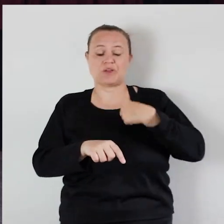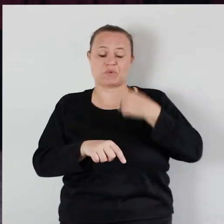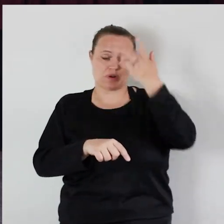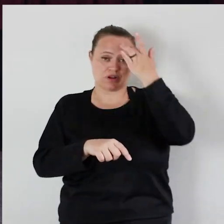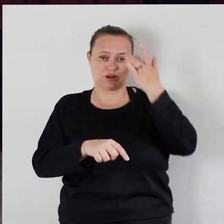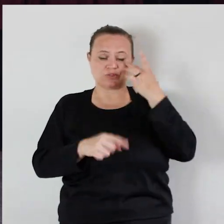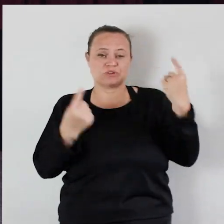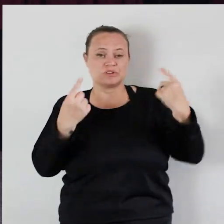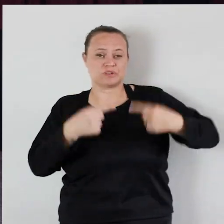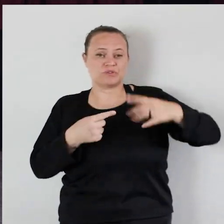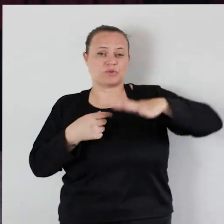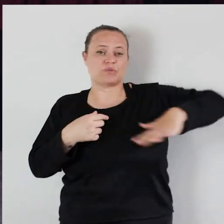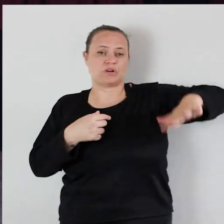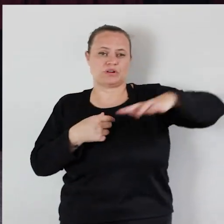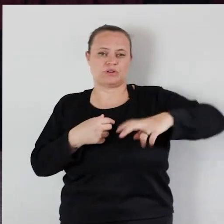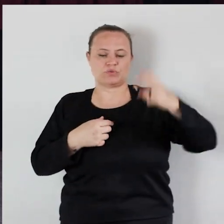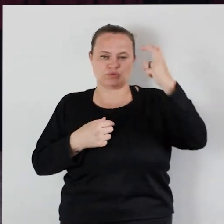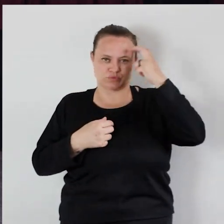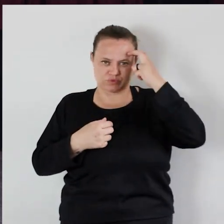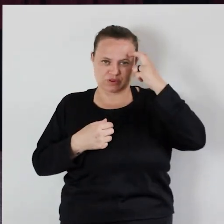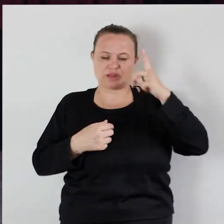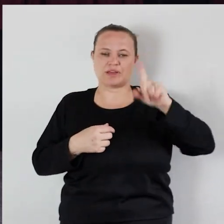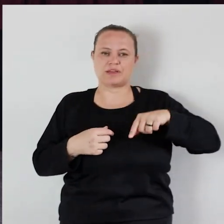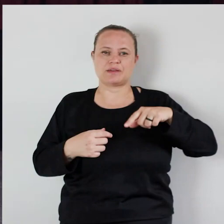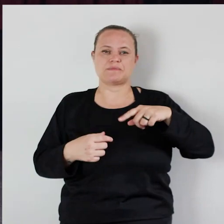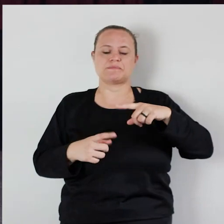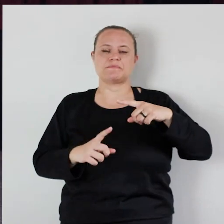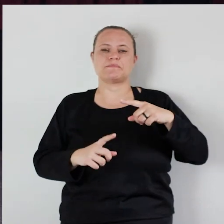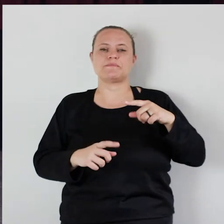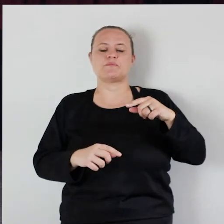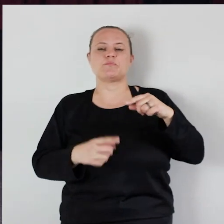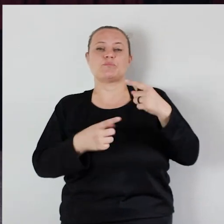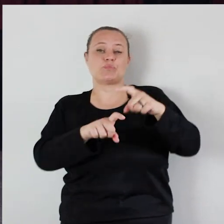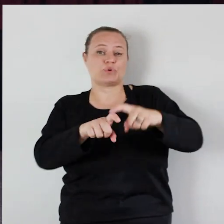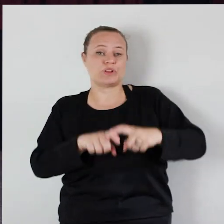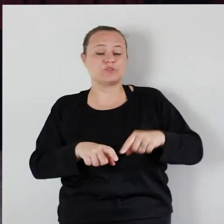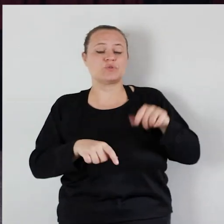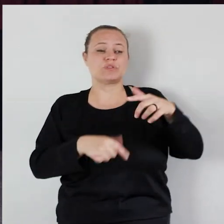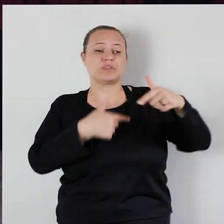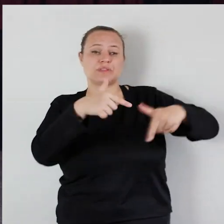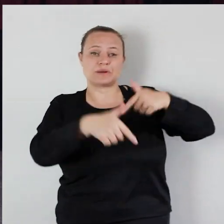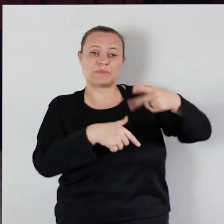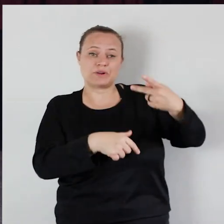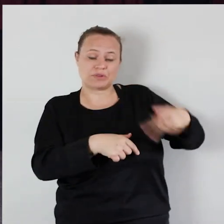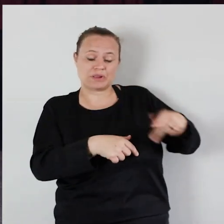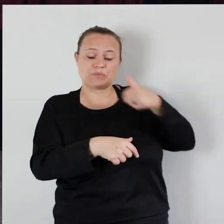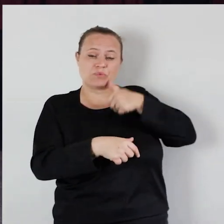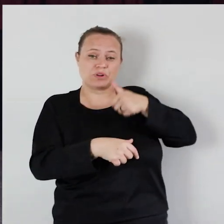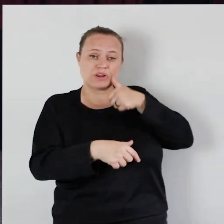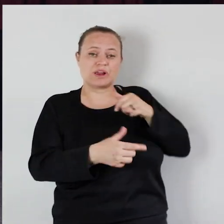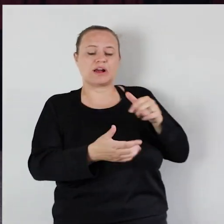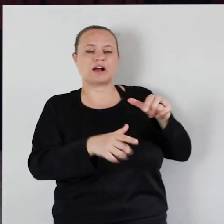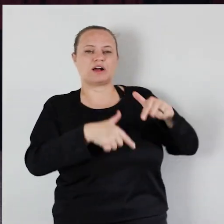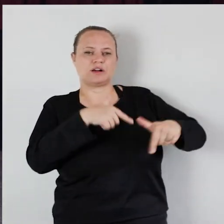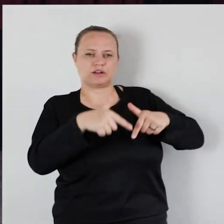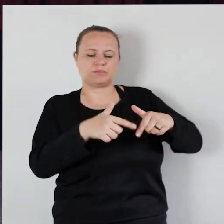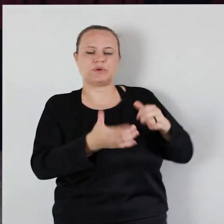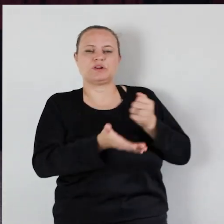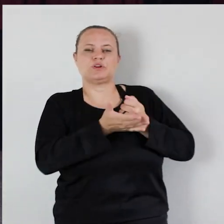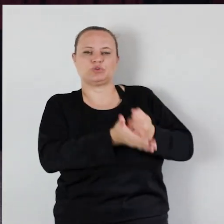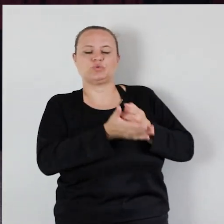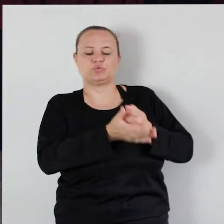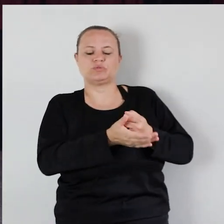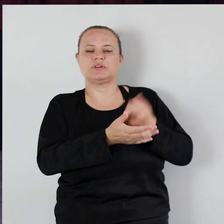certa repetição das dificuldades. Isso eu acho que é um desafio enorme para a área da cultura, que de certa maneira o trabalho da